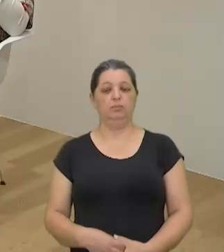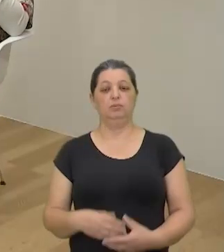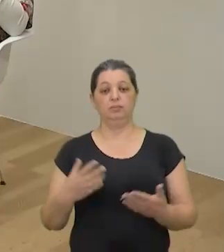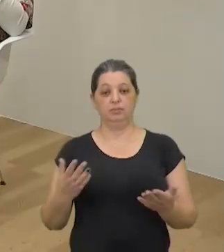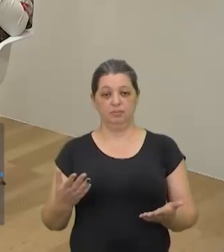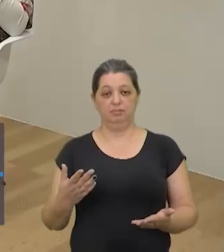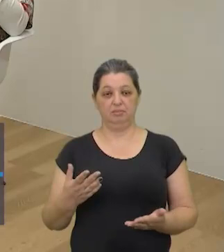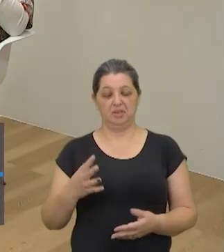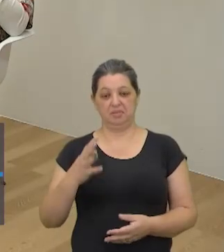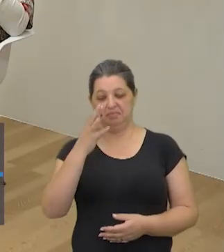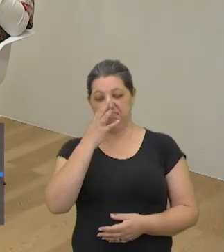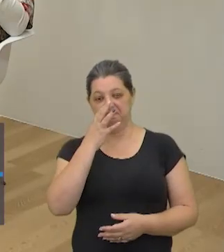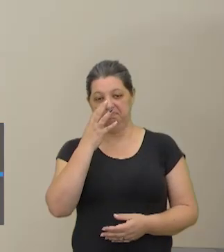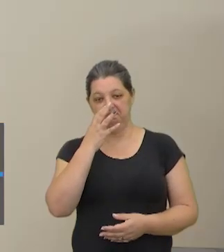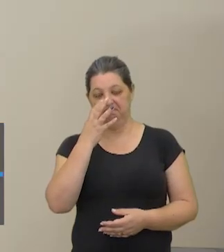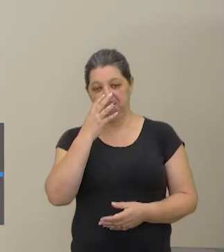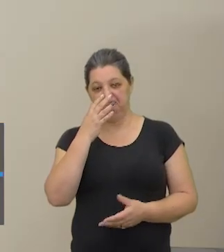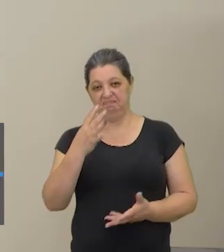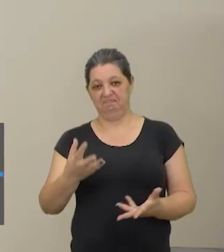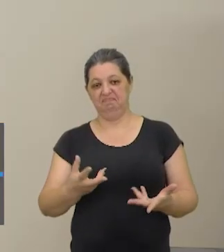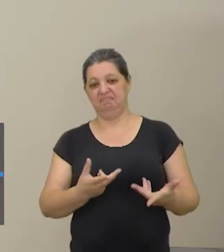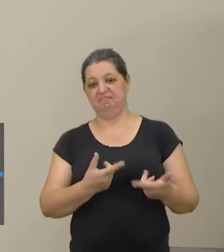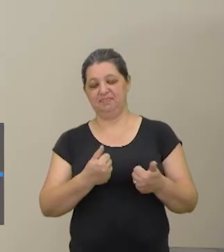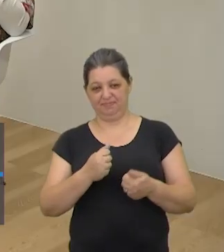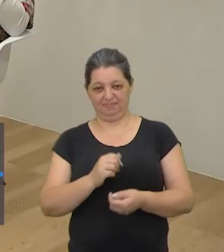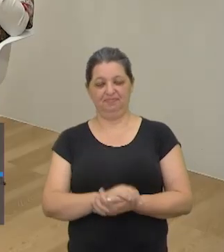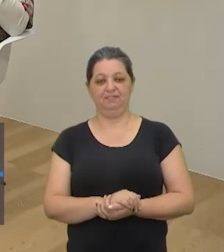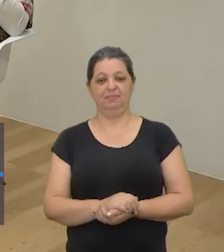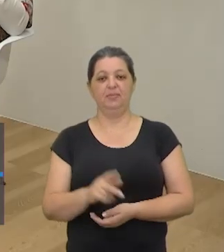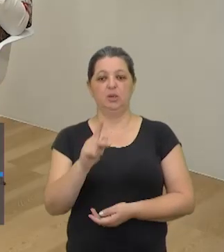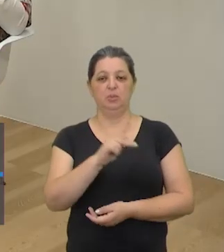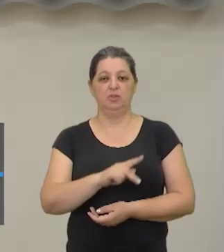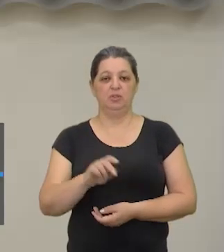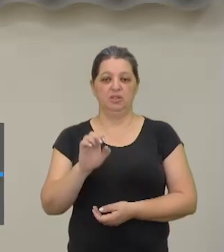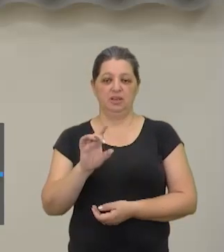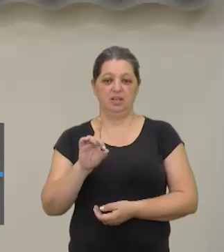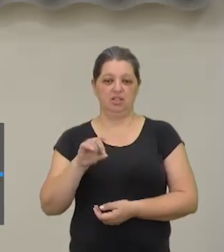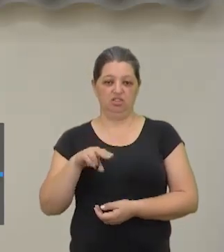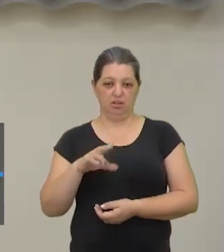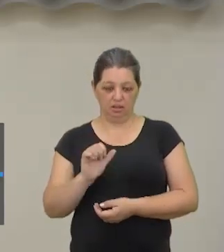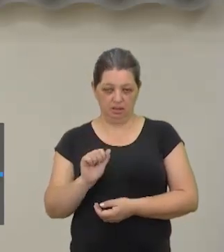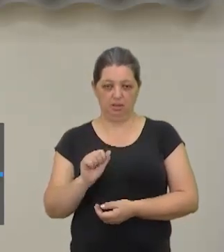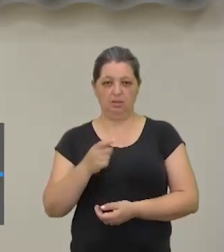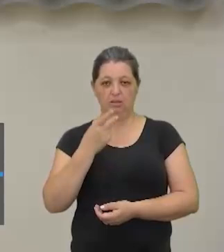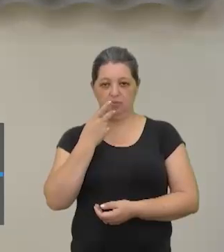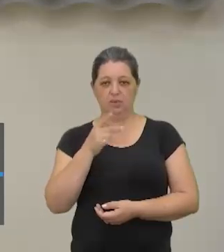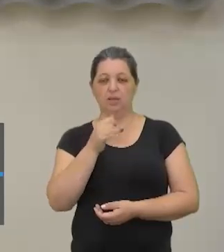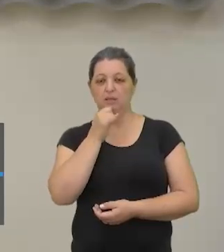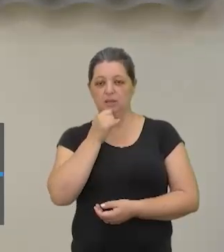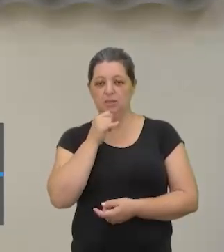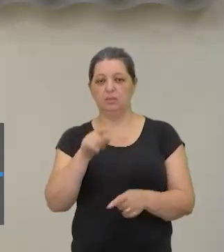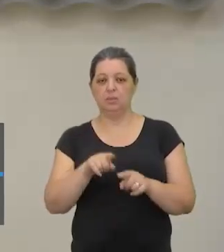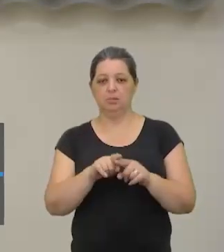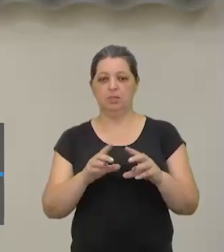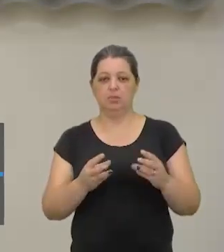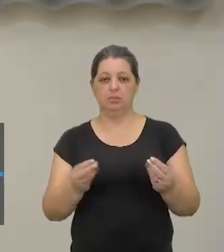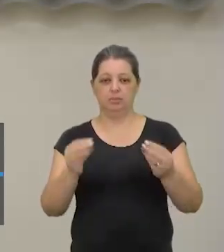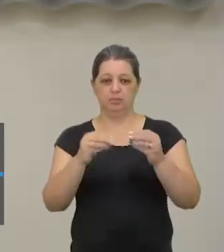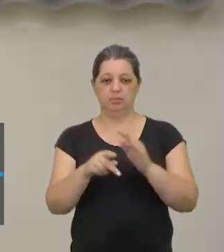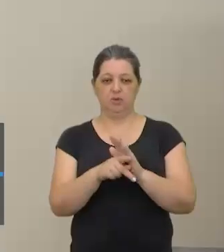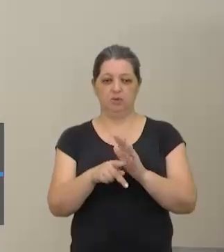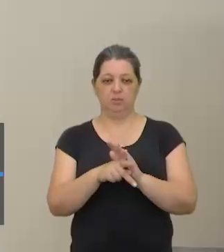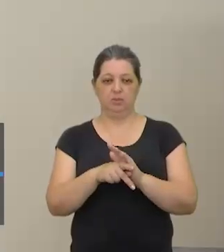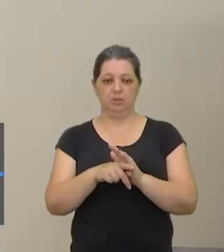E aí, incrível, né? O que a galera muito comentou bom. aí? A professora Edna comenta aí, outro exemplo aí de material que dá para usar com modelagem é o papel machê.